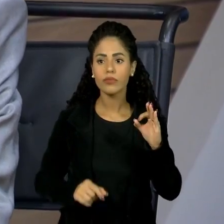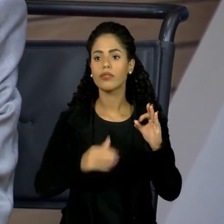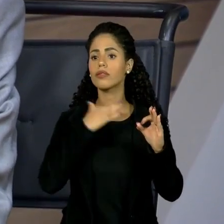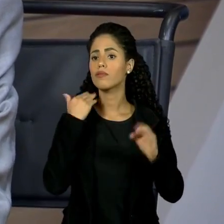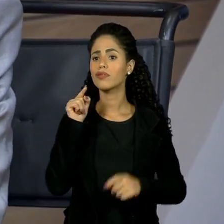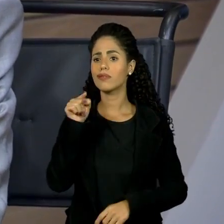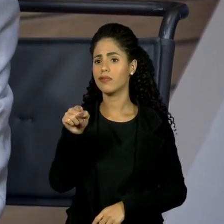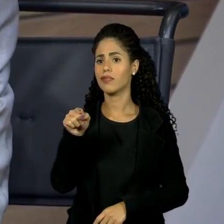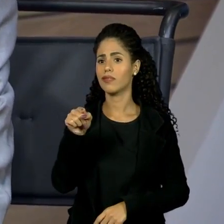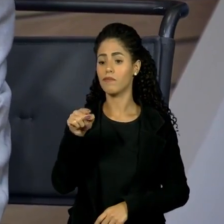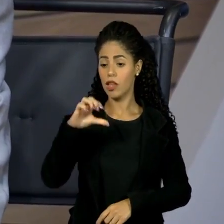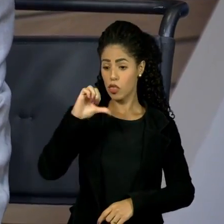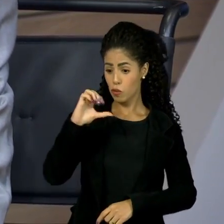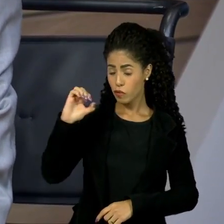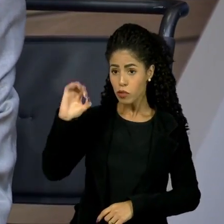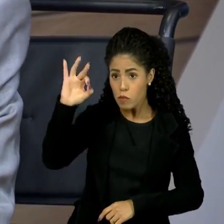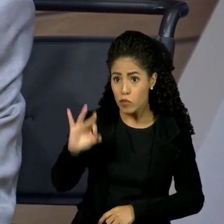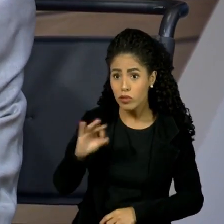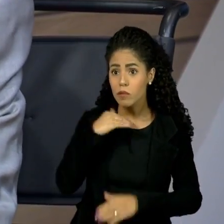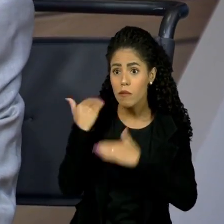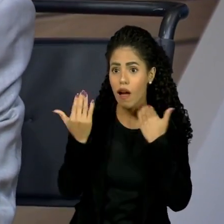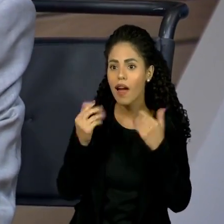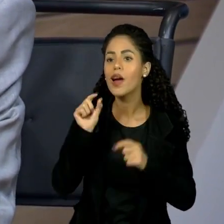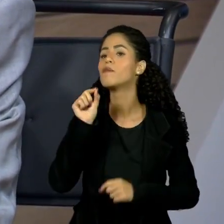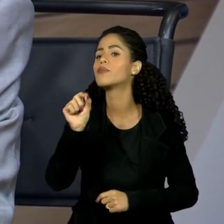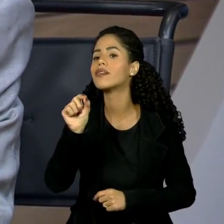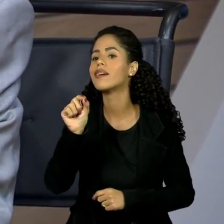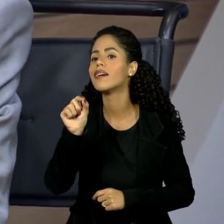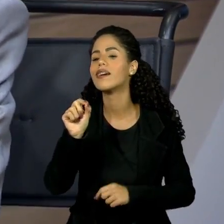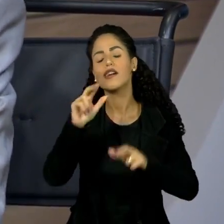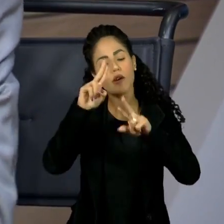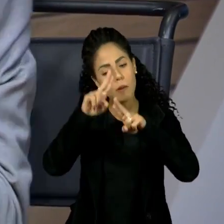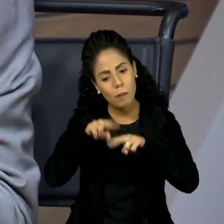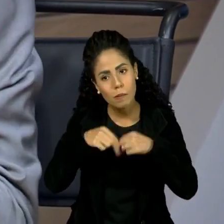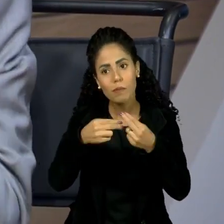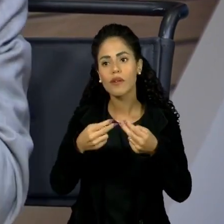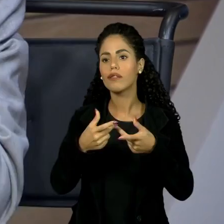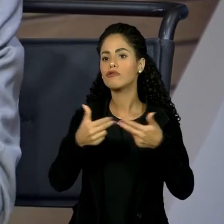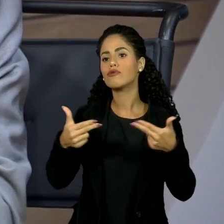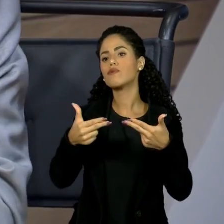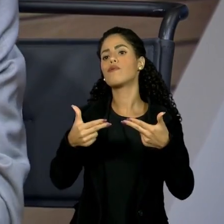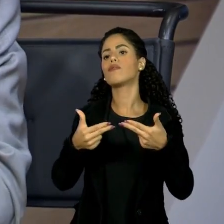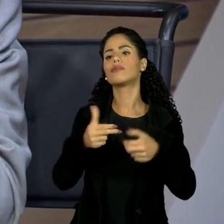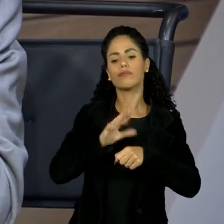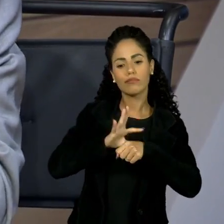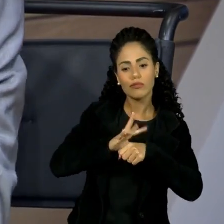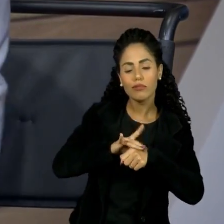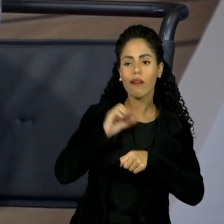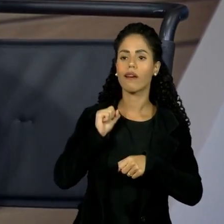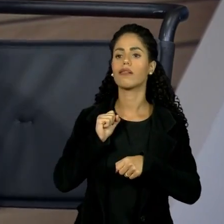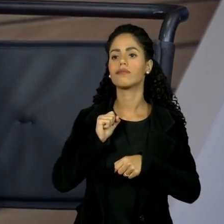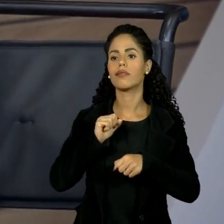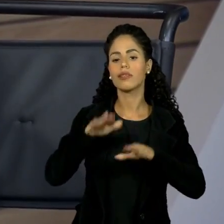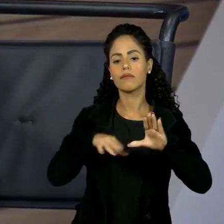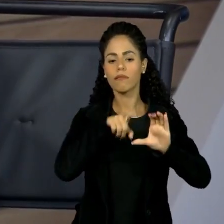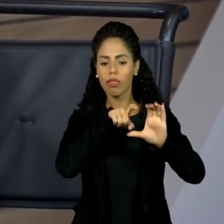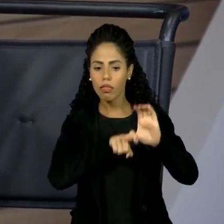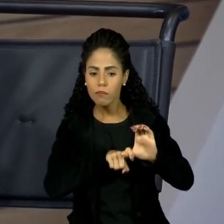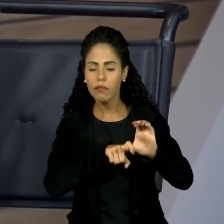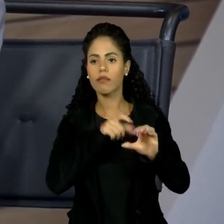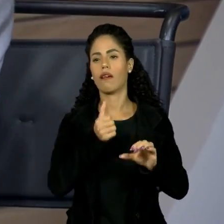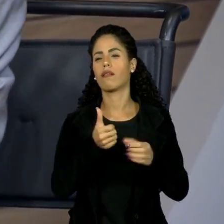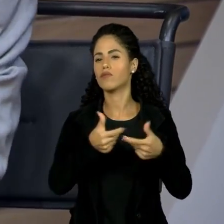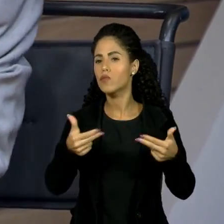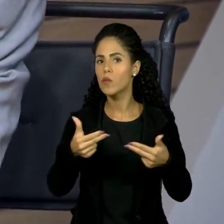assim. 90% são antecedidas de perda de capacidade, de dependência. E você tem que se